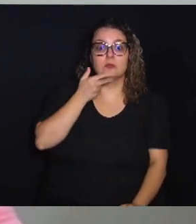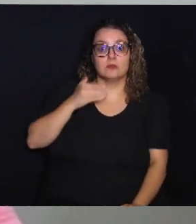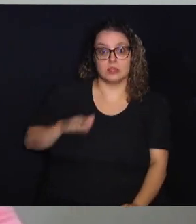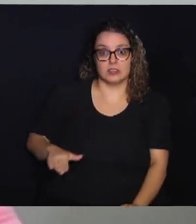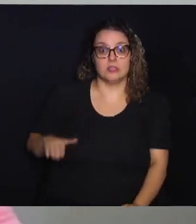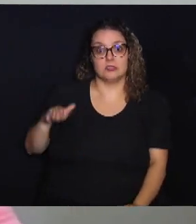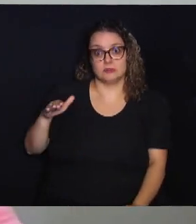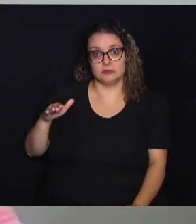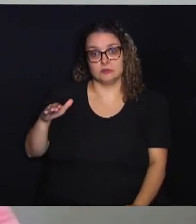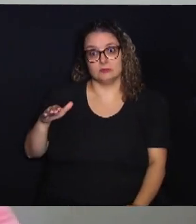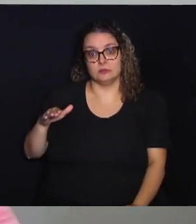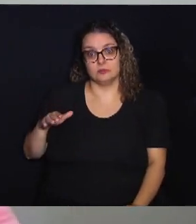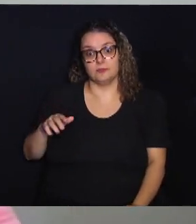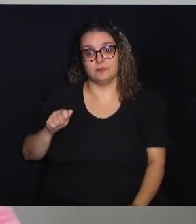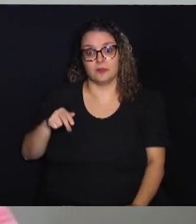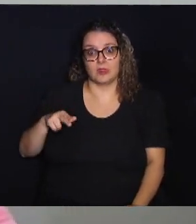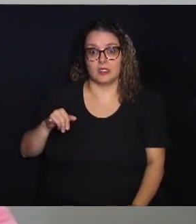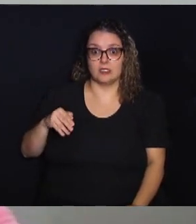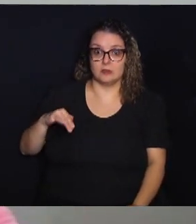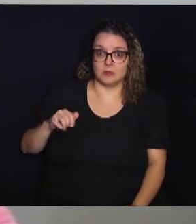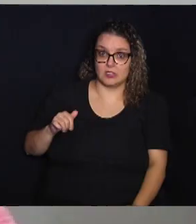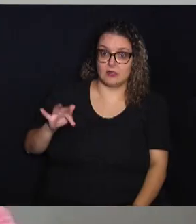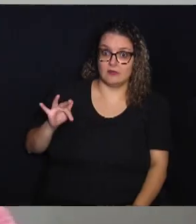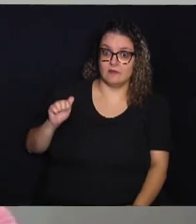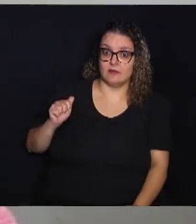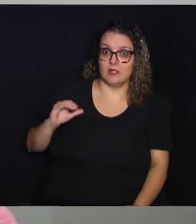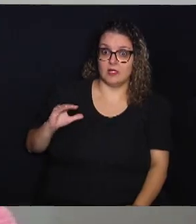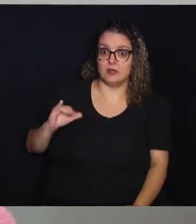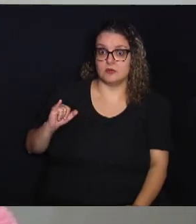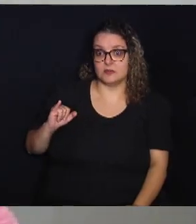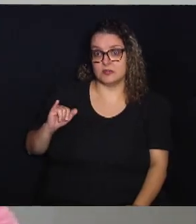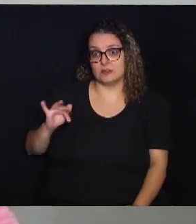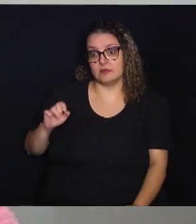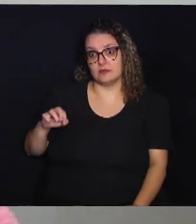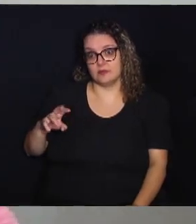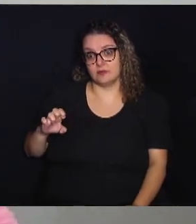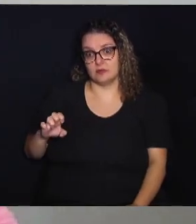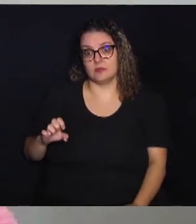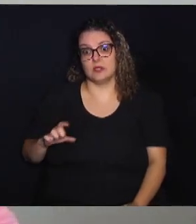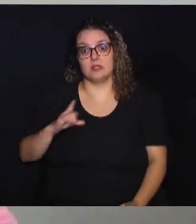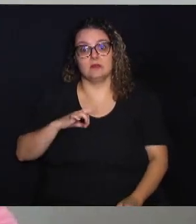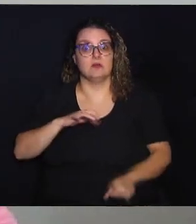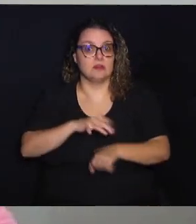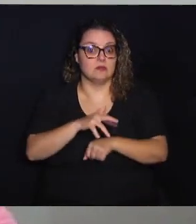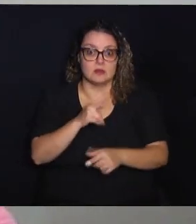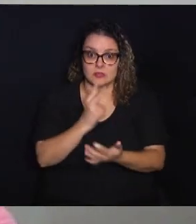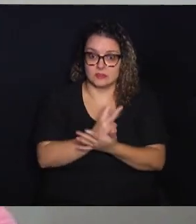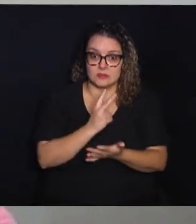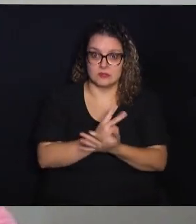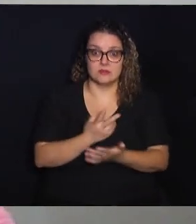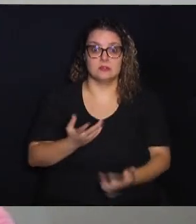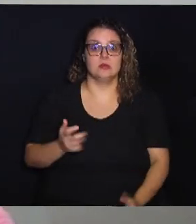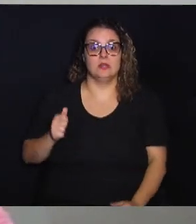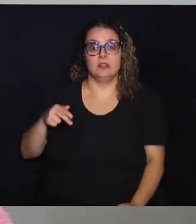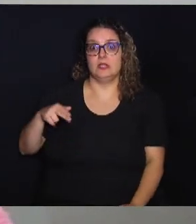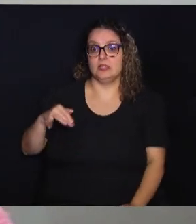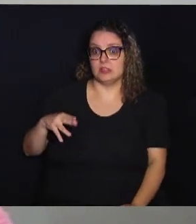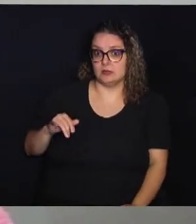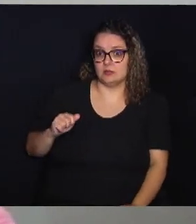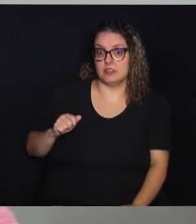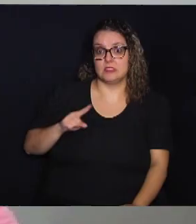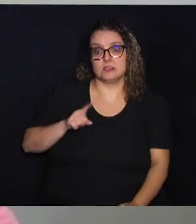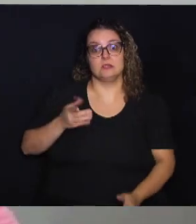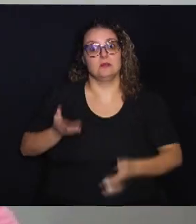tem anemia falciforme, ela vai ter uma suscetibilidade maior a infecções, né? A anemia falciforme, se não tratada,